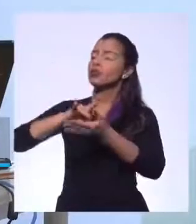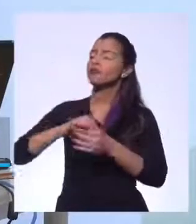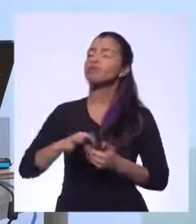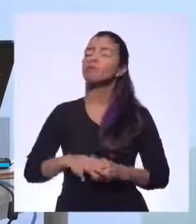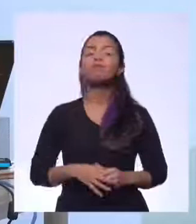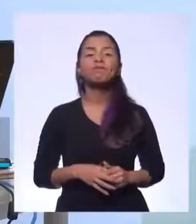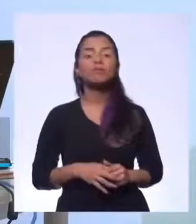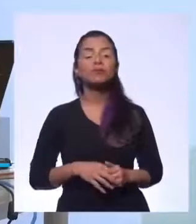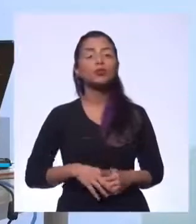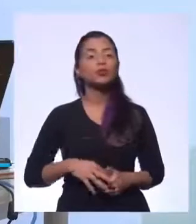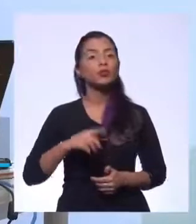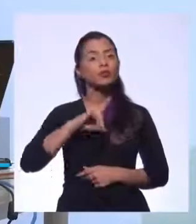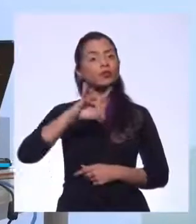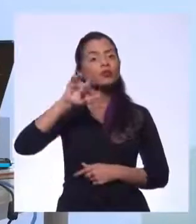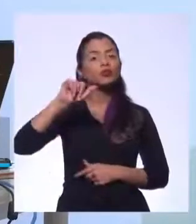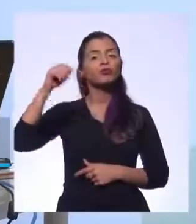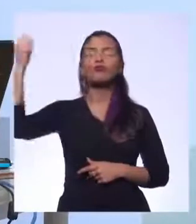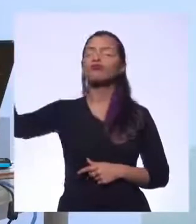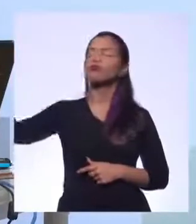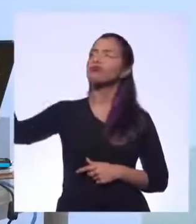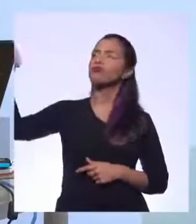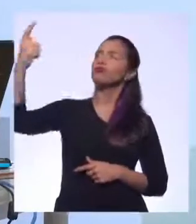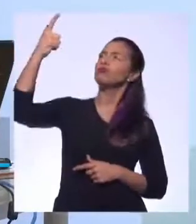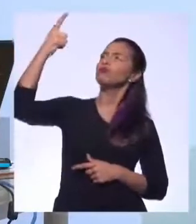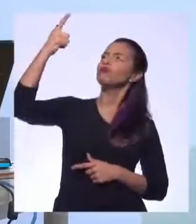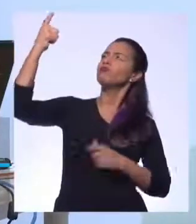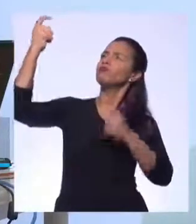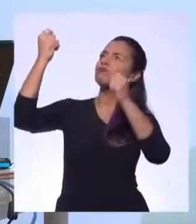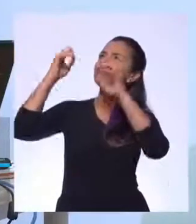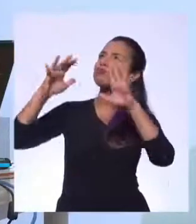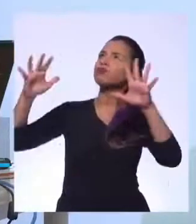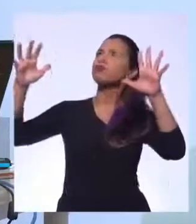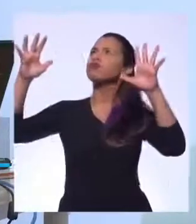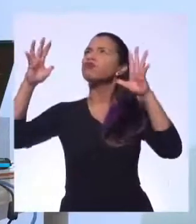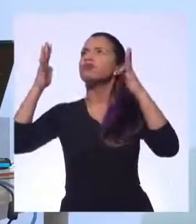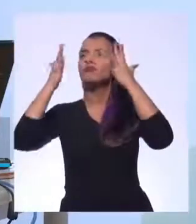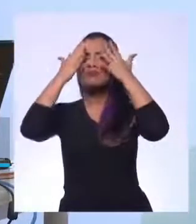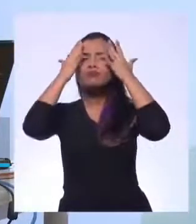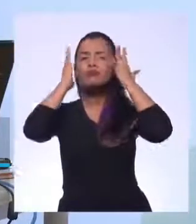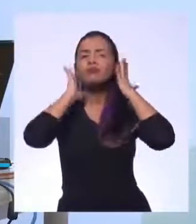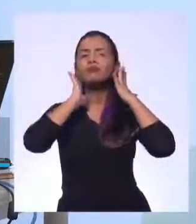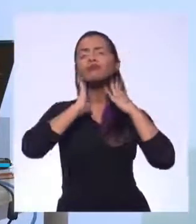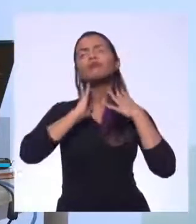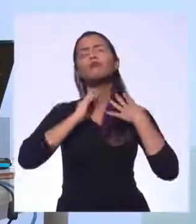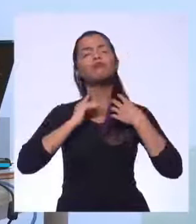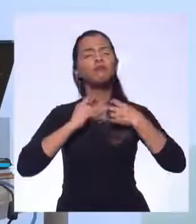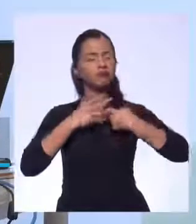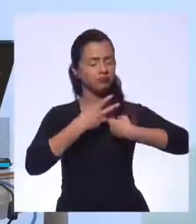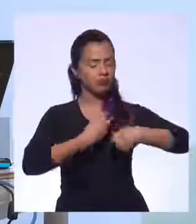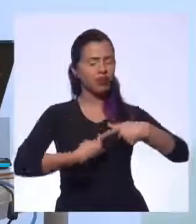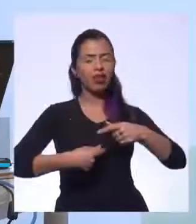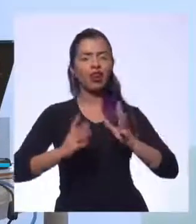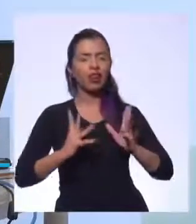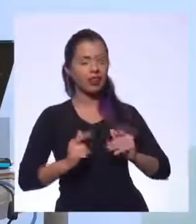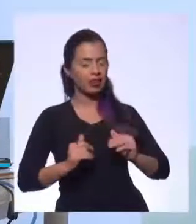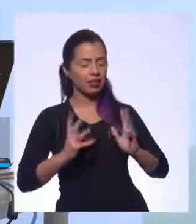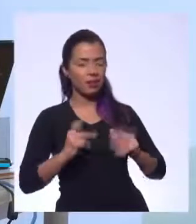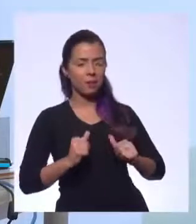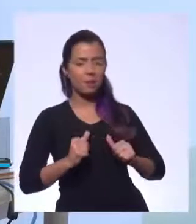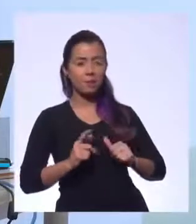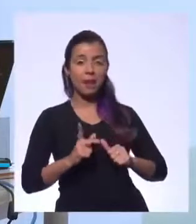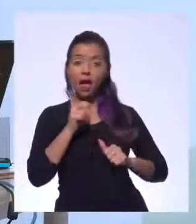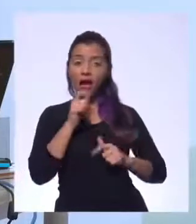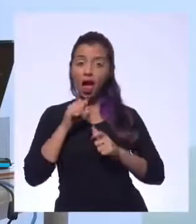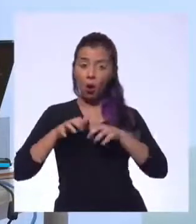ensolarado, muito propício para pegar um bronze e tirar a lama do cabelo. Fundo de rio é bom, mas é cada nó,